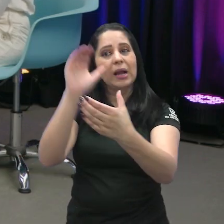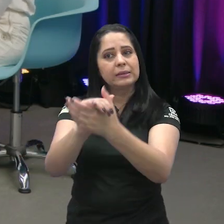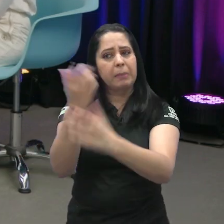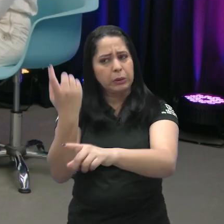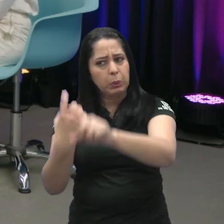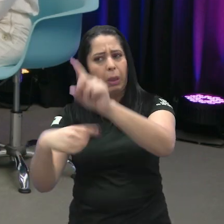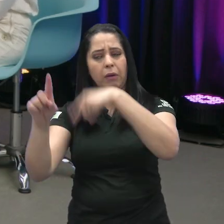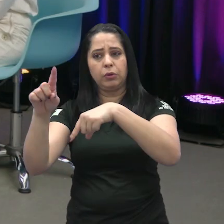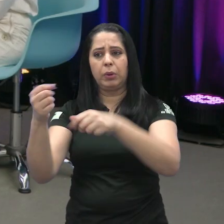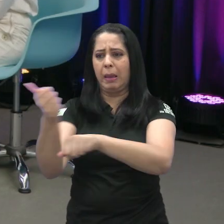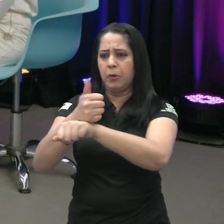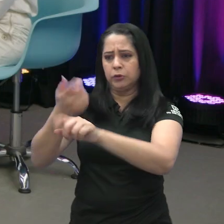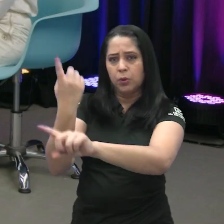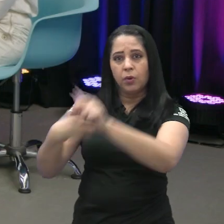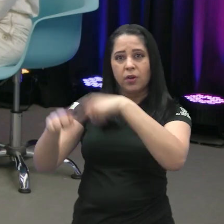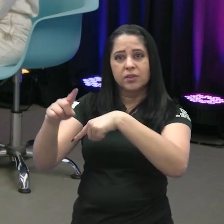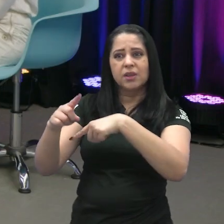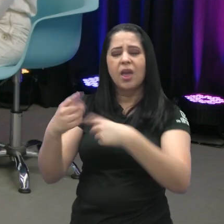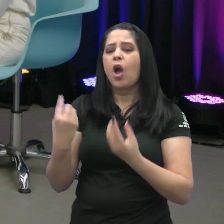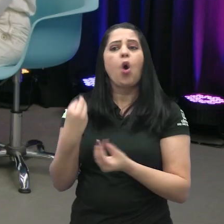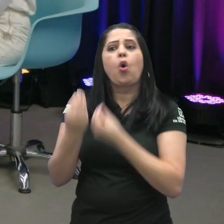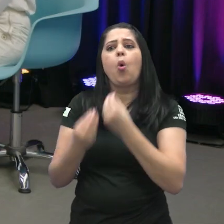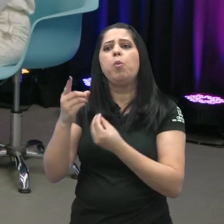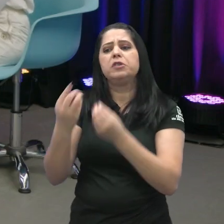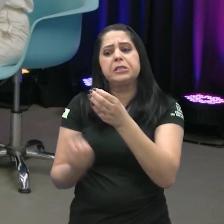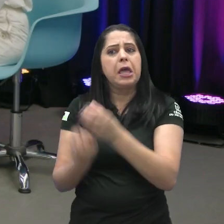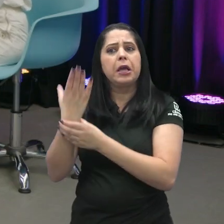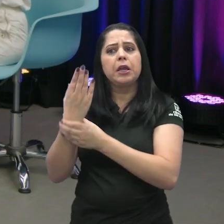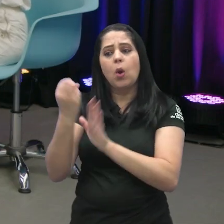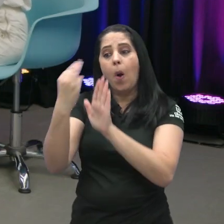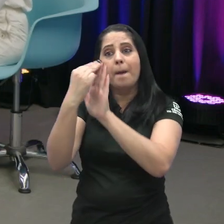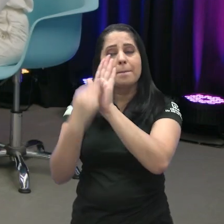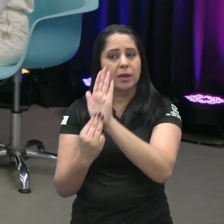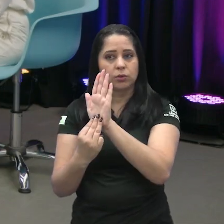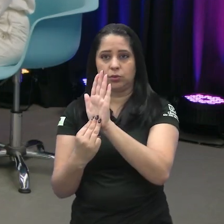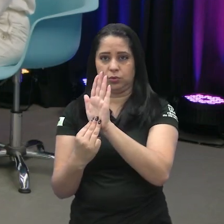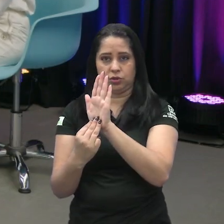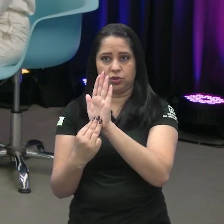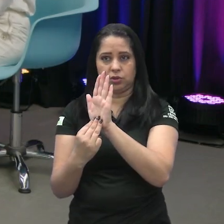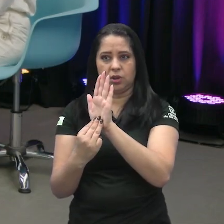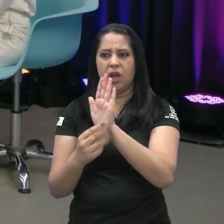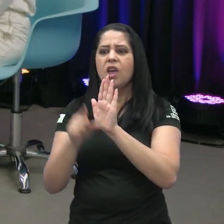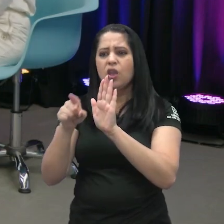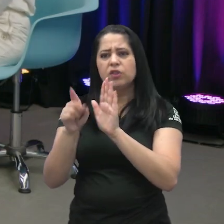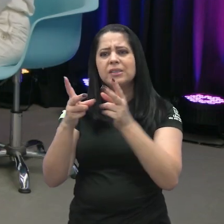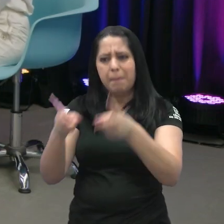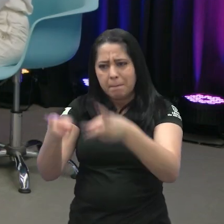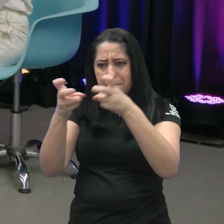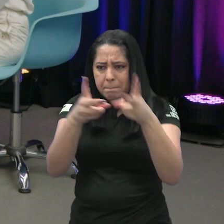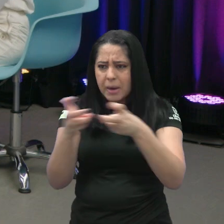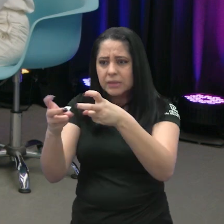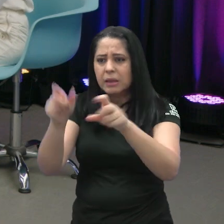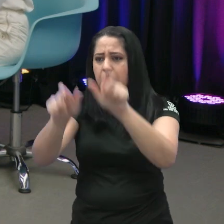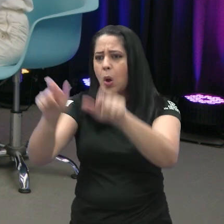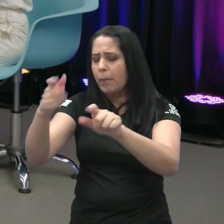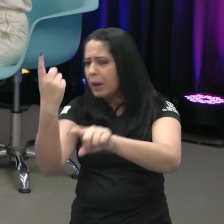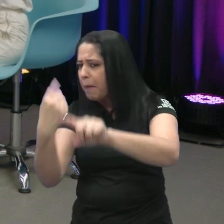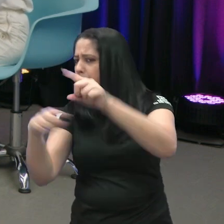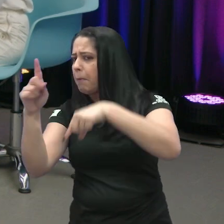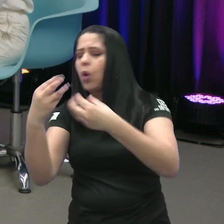pessoal e profissional. Como essa metodologia nasceu e que tipo de transformação você viu nas mulheres que seguiram?